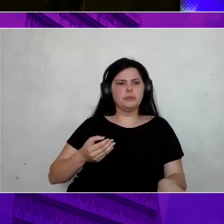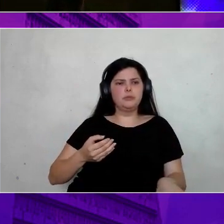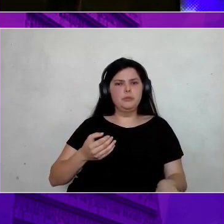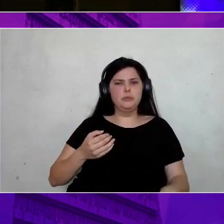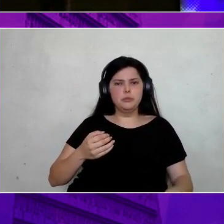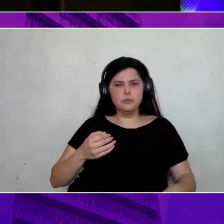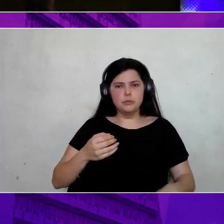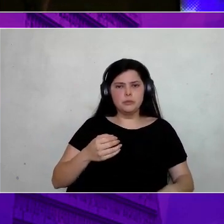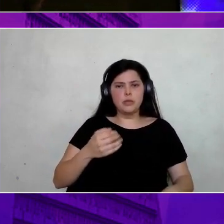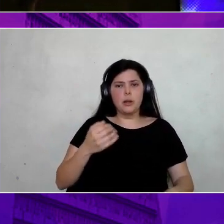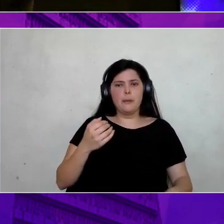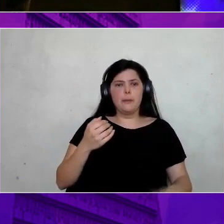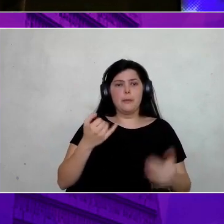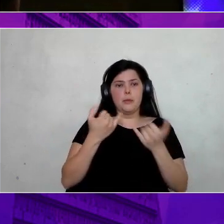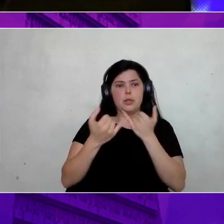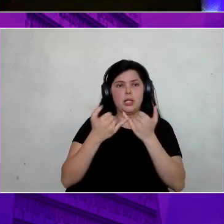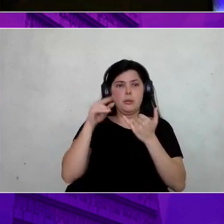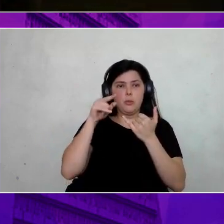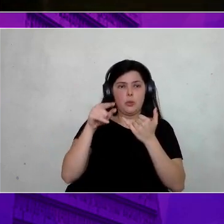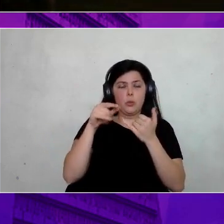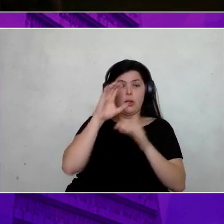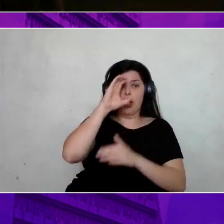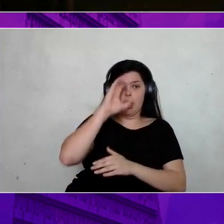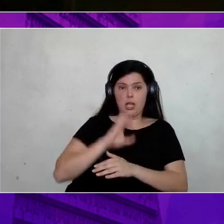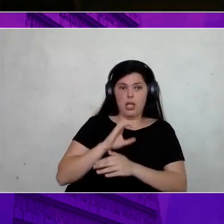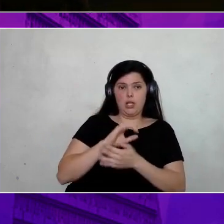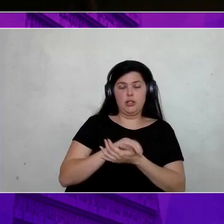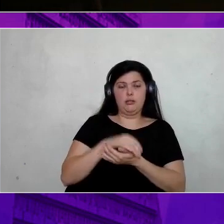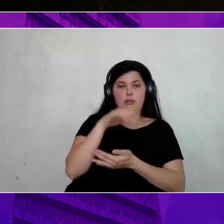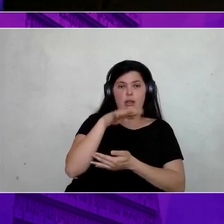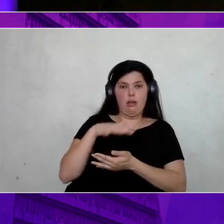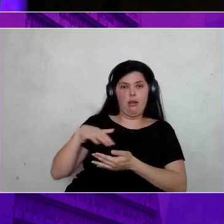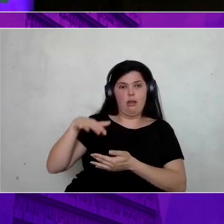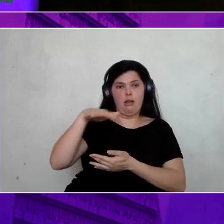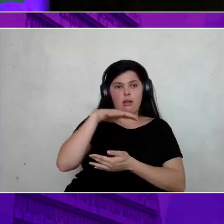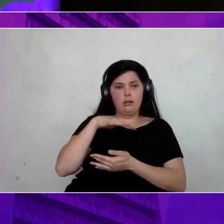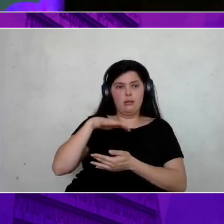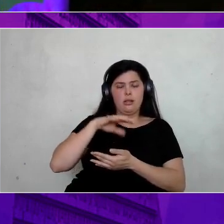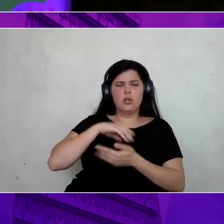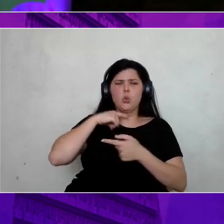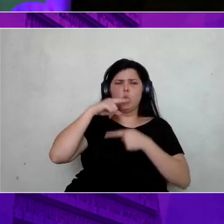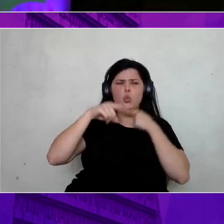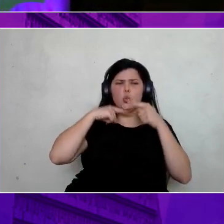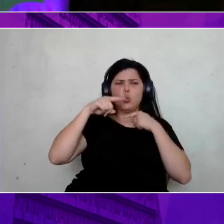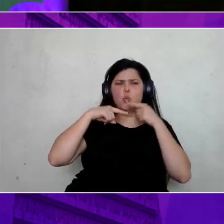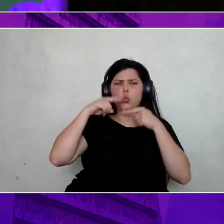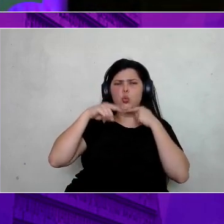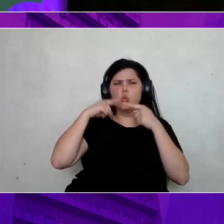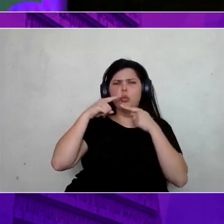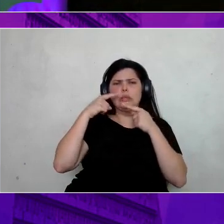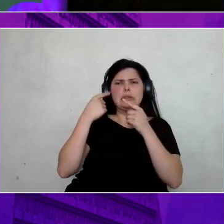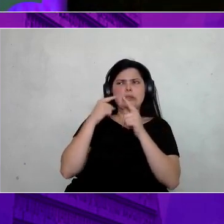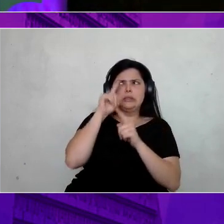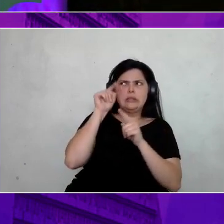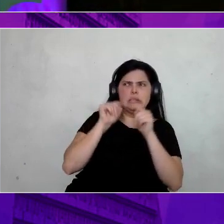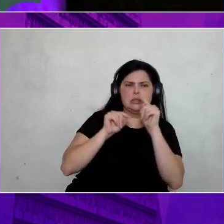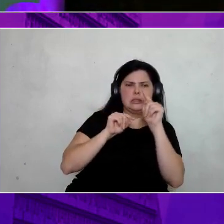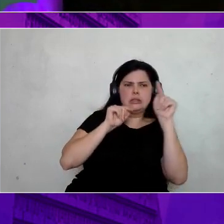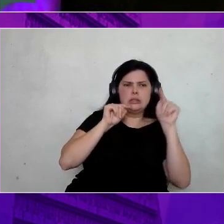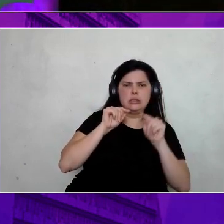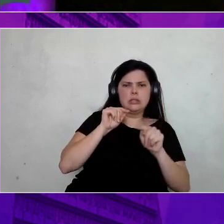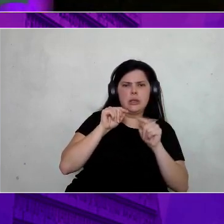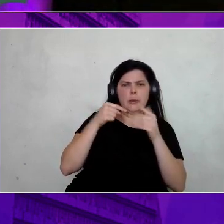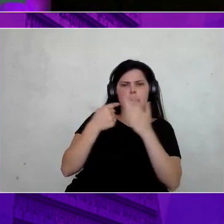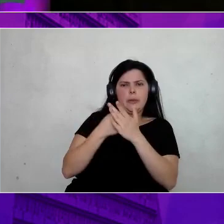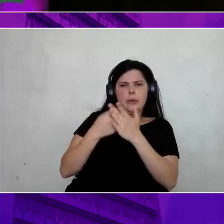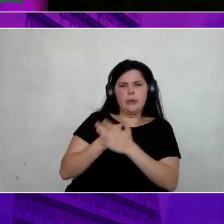ali, você como cliente aqui no meio, tem várias dúvidas, tem várias questões que você precisa responder, né? Por